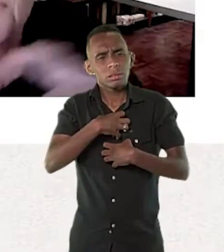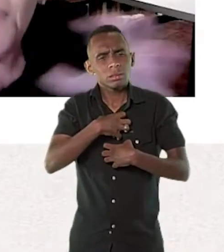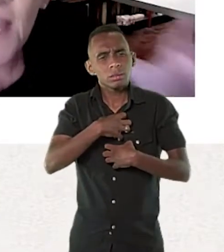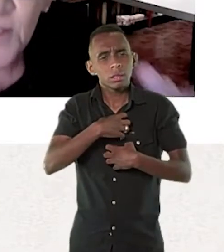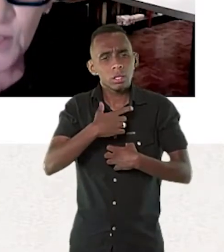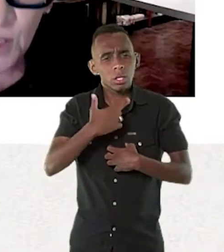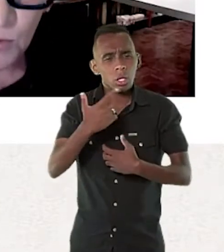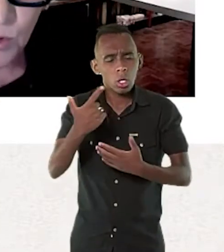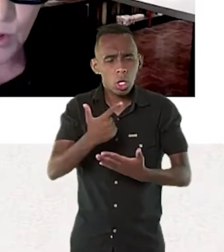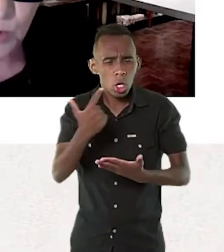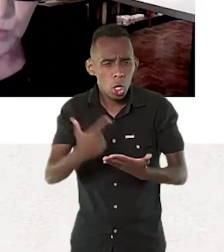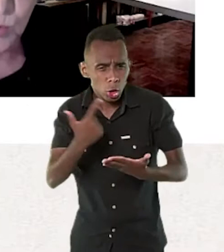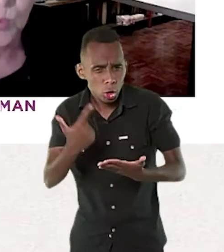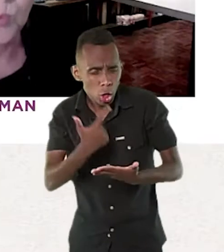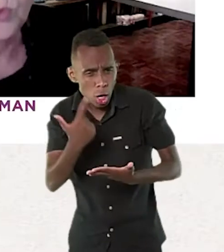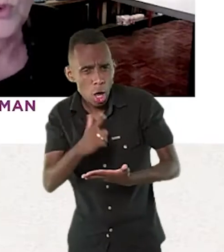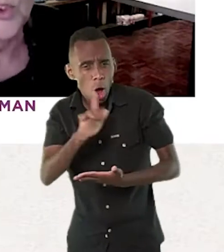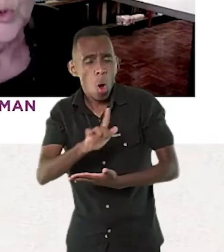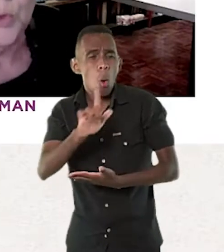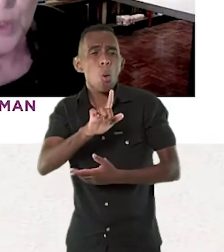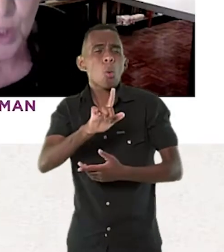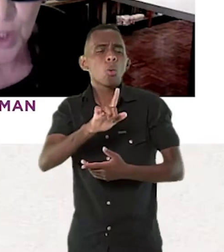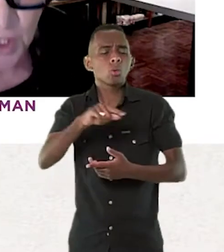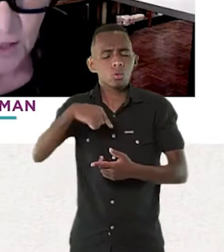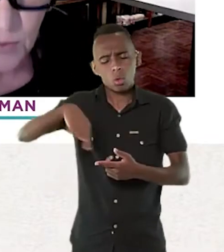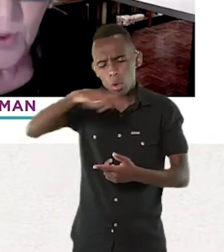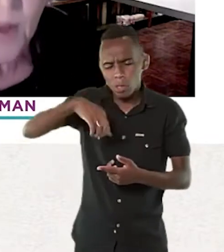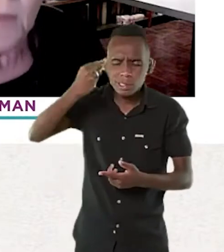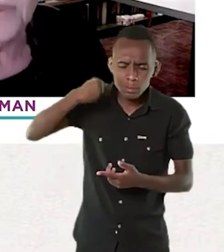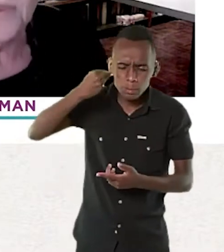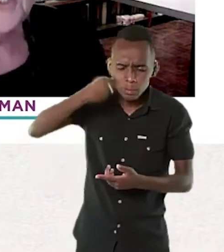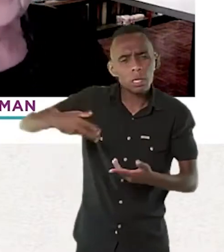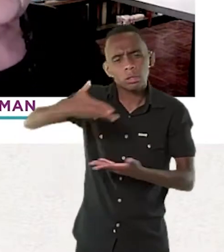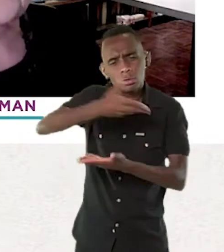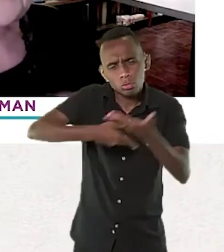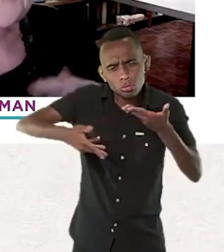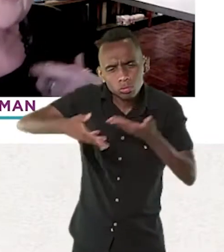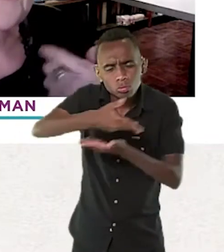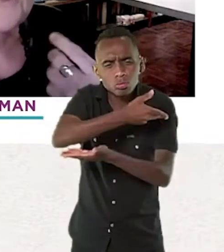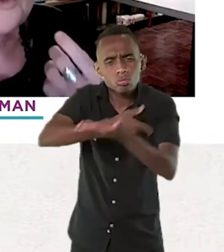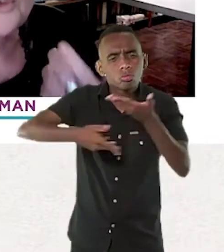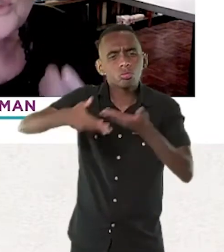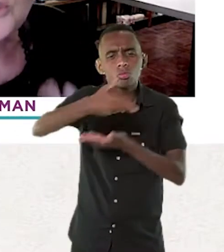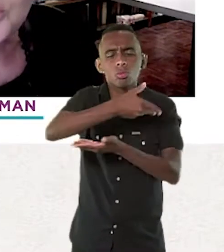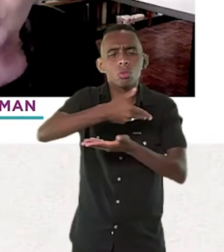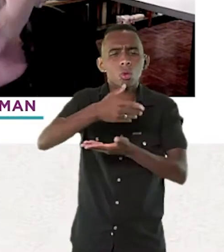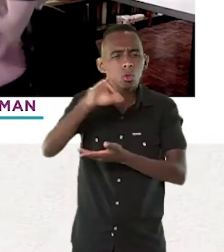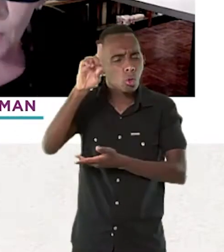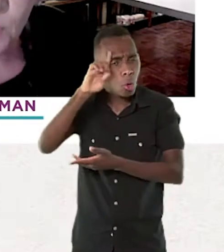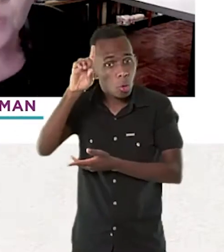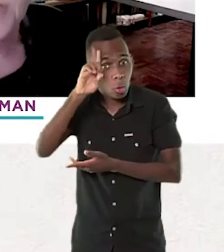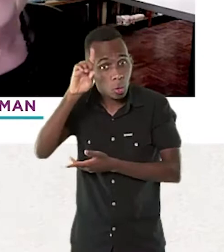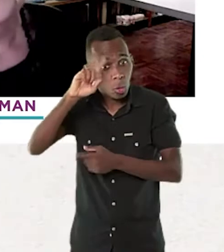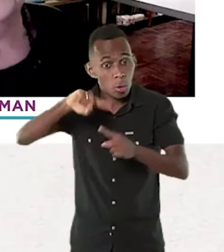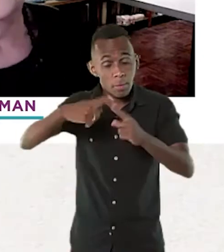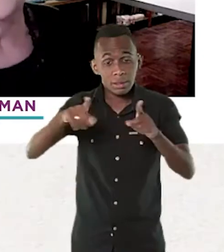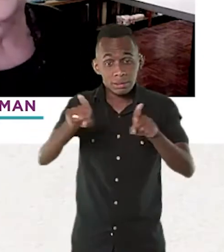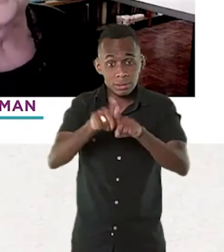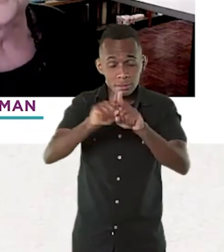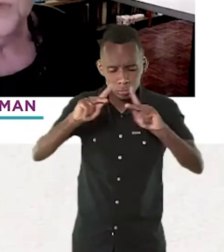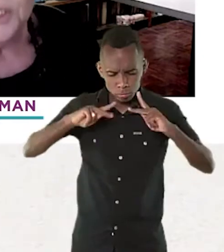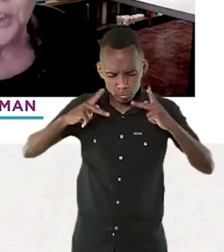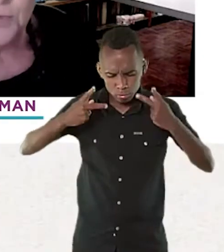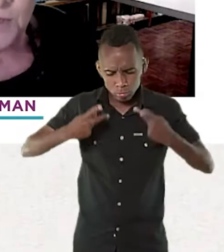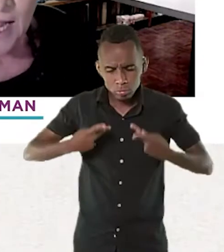que atravessa o nosso mundo, o nosso cotidiano, mas que atravessa também os nossos corpos,